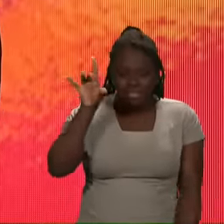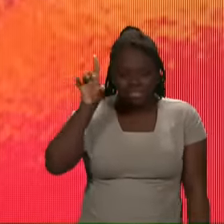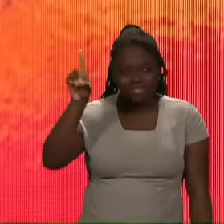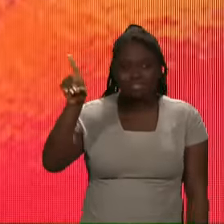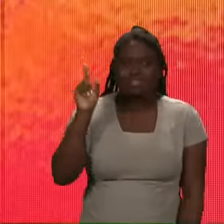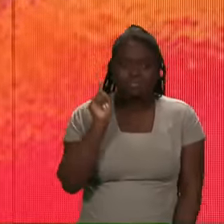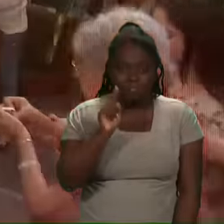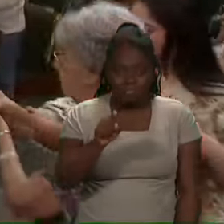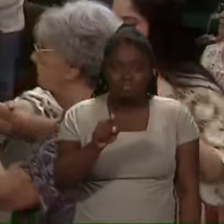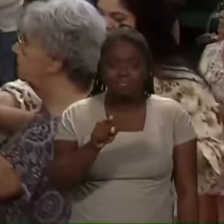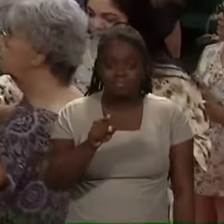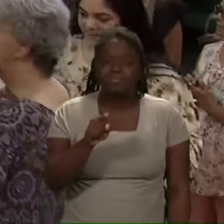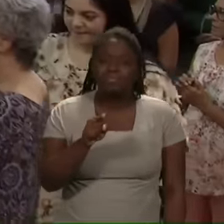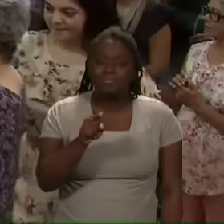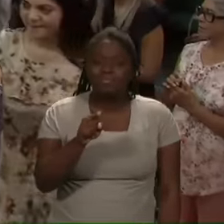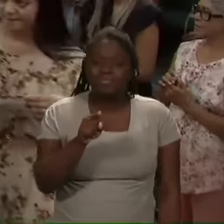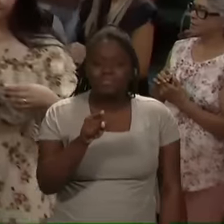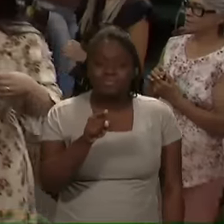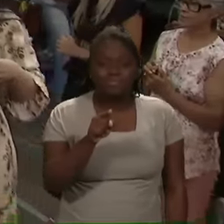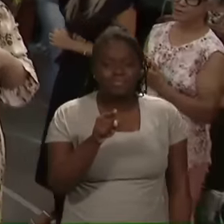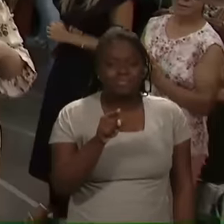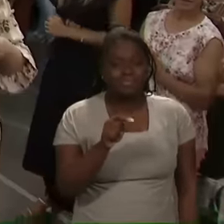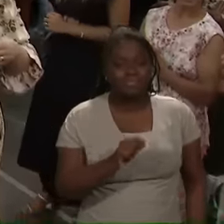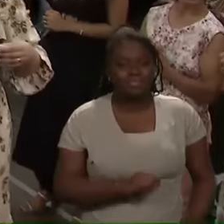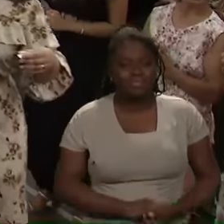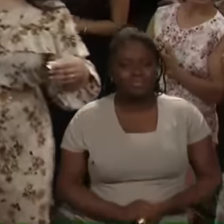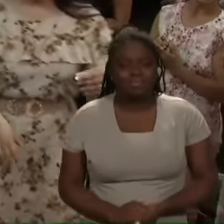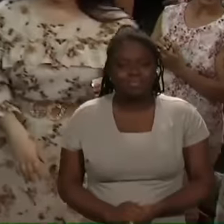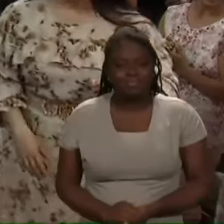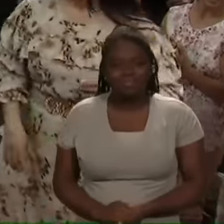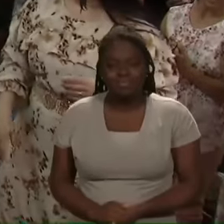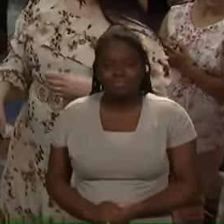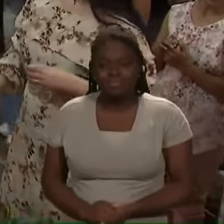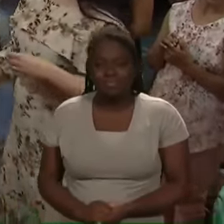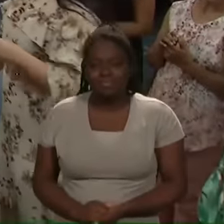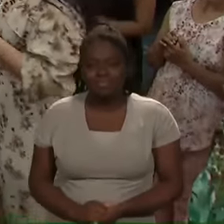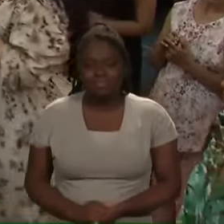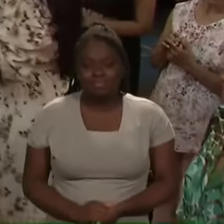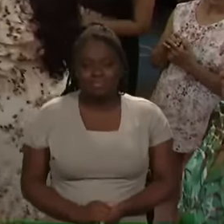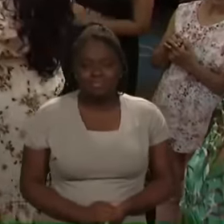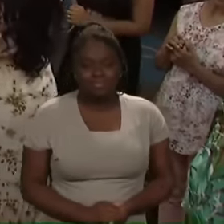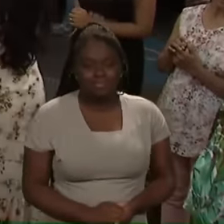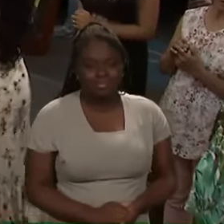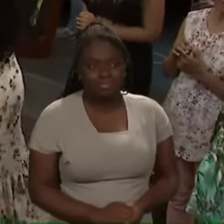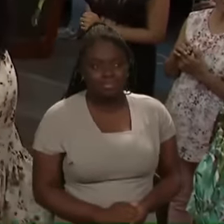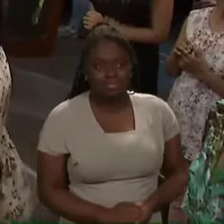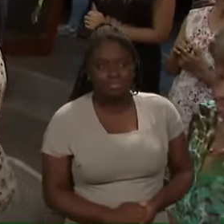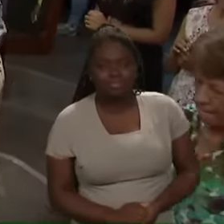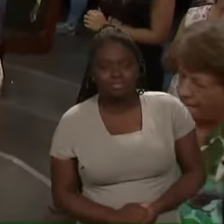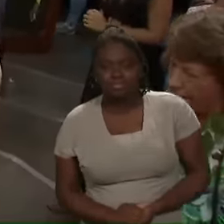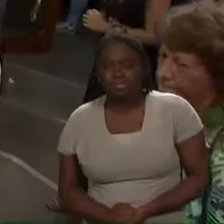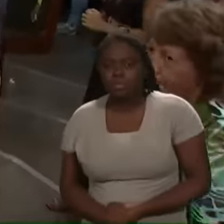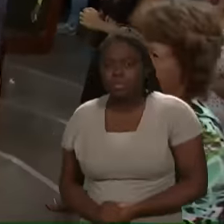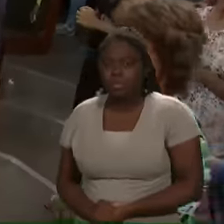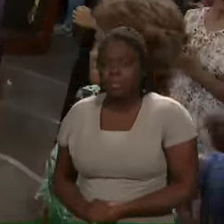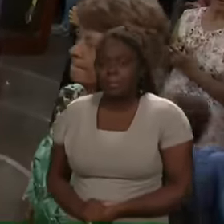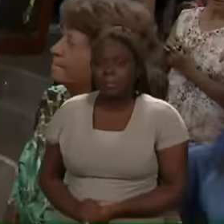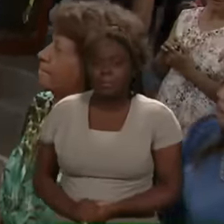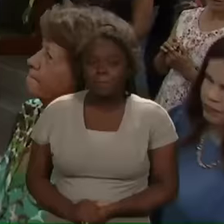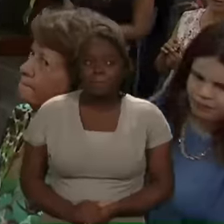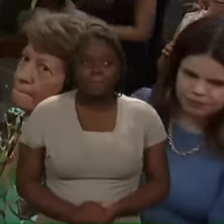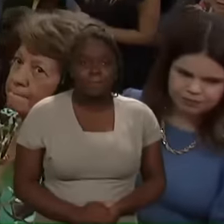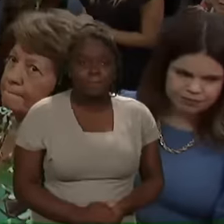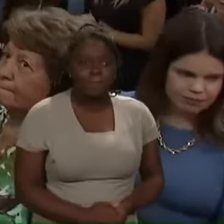sua vida. Esta é a hora de Deus para a sua vida. Esta é a hora de Deus para a sua vida. Nós a